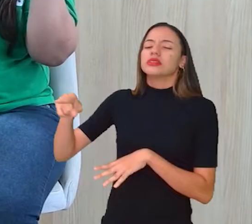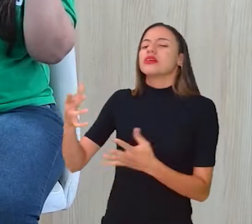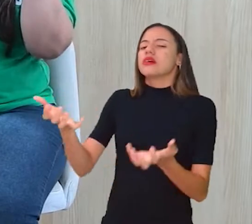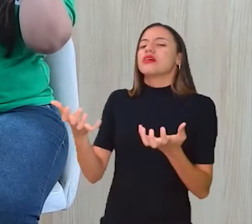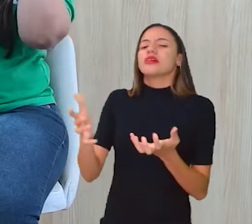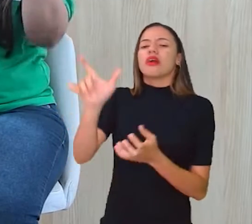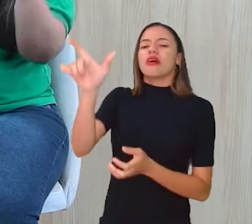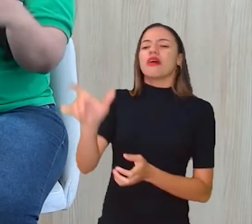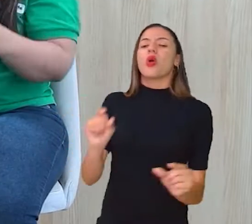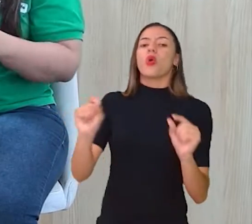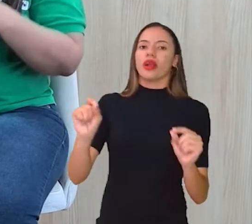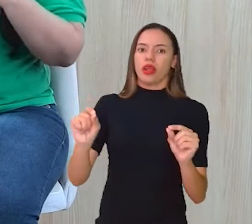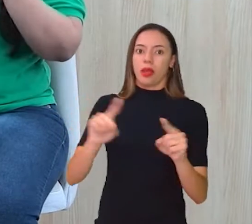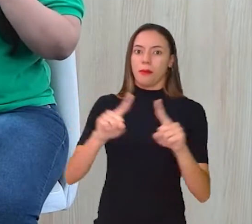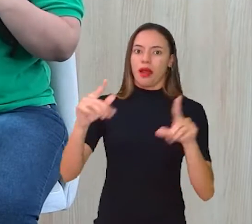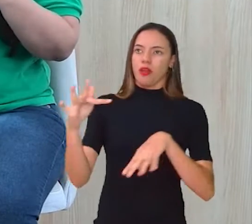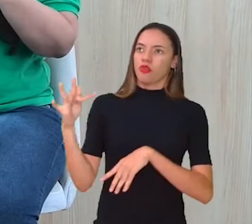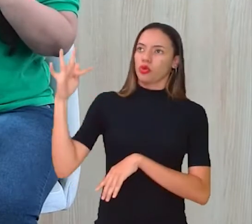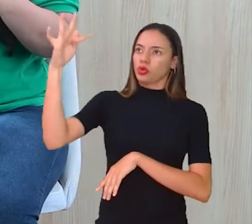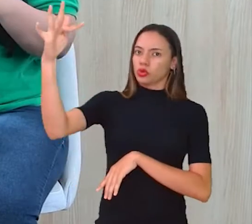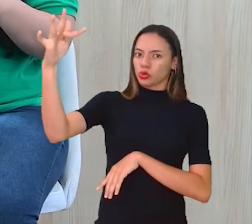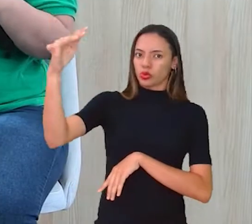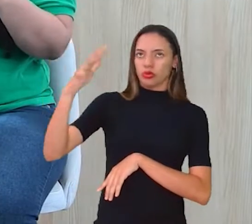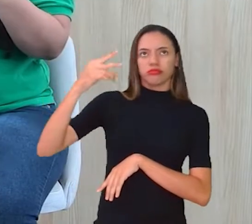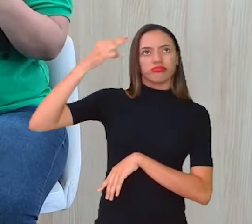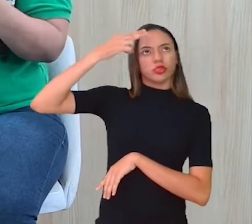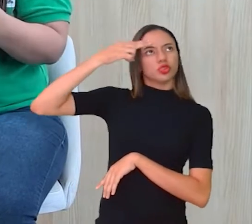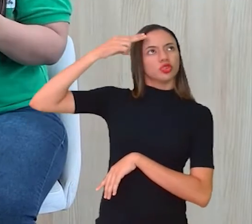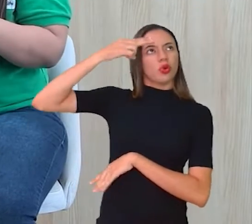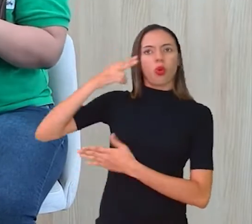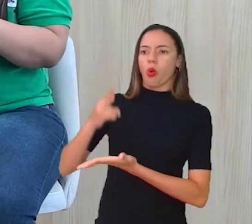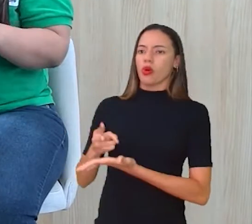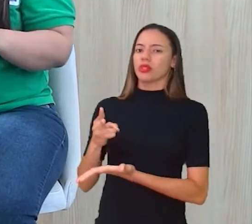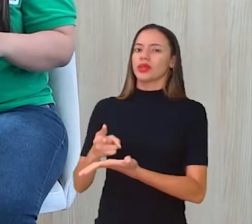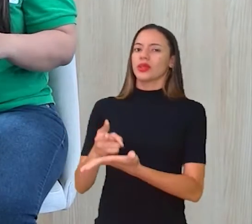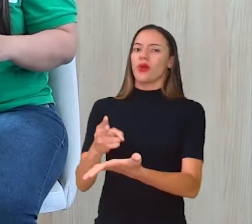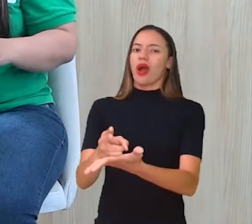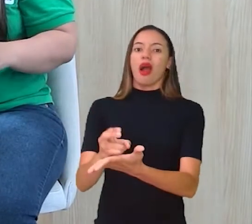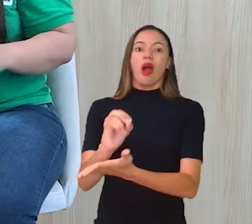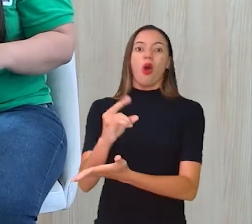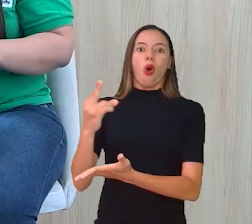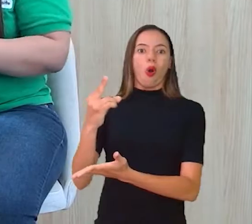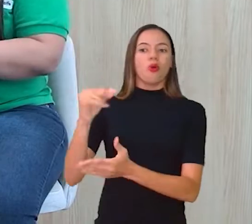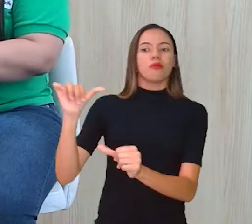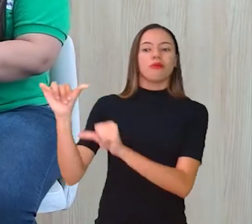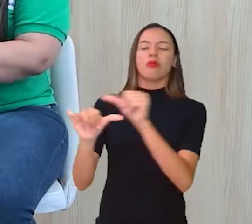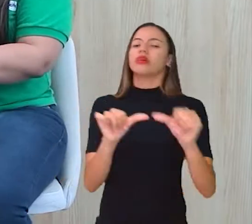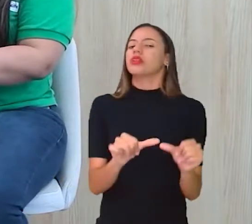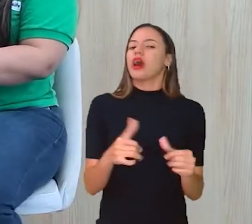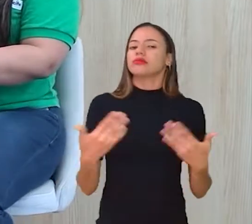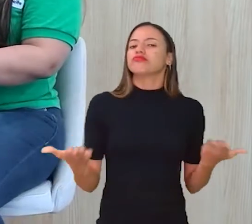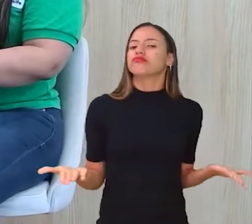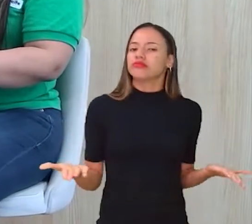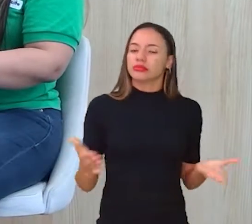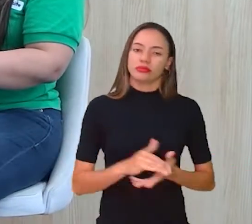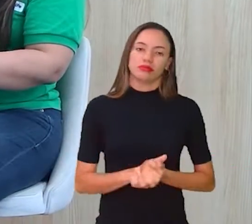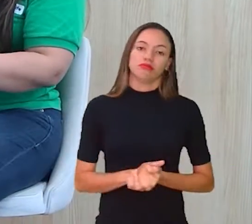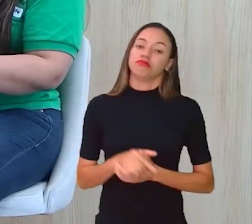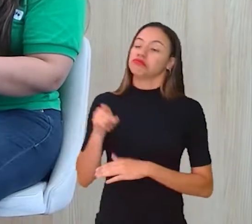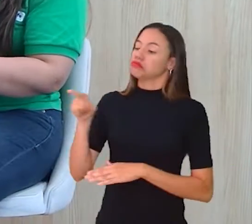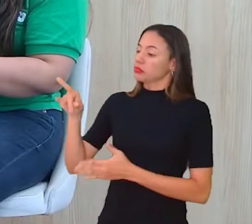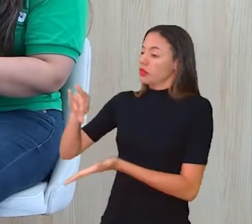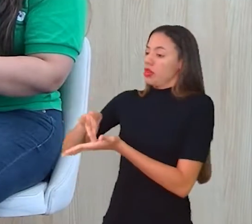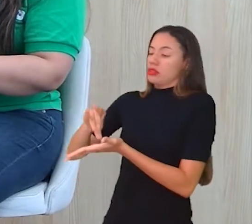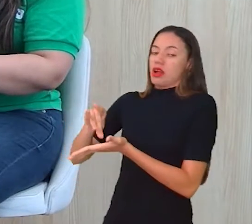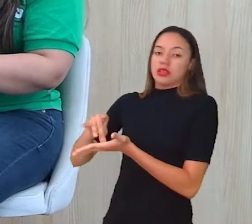que daqui a um tempo esse sonho continuará a existir ou esse sonho vai mudar um pouquinho? Vamos pensar. Ou pior ou melhor